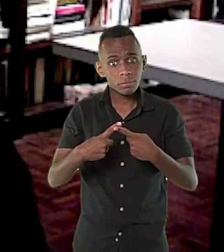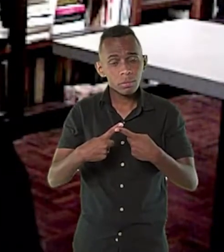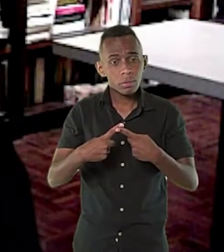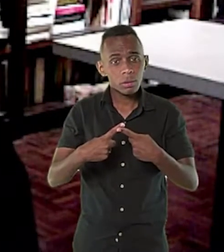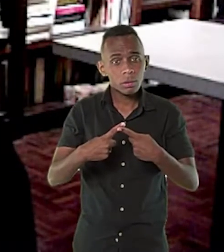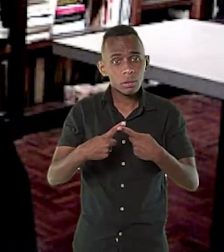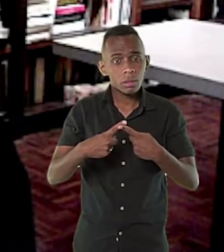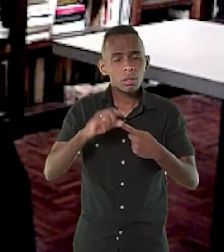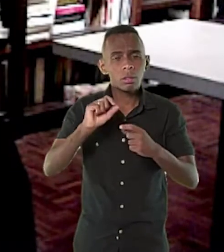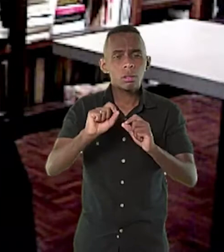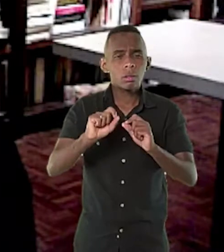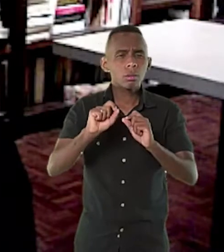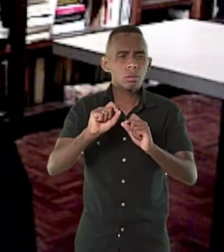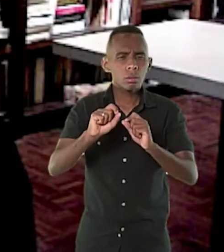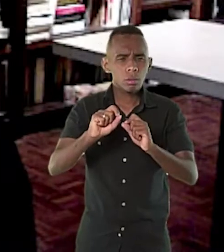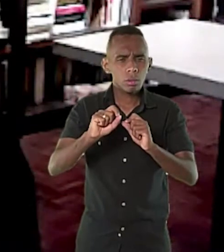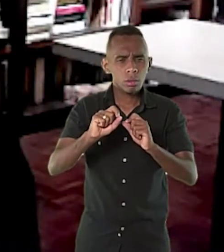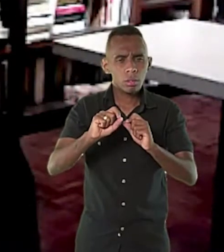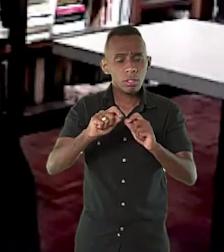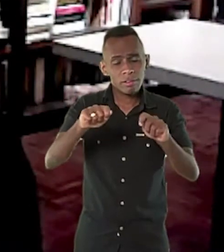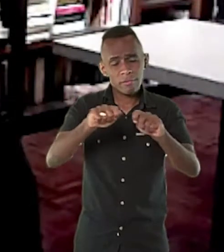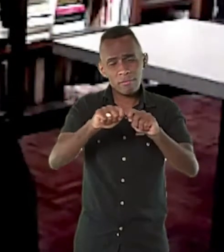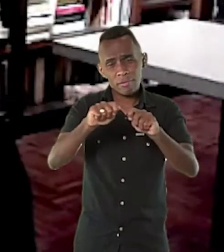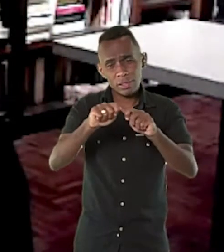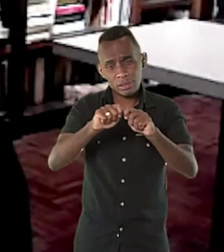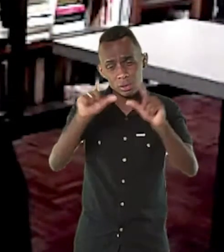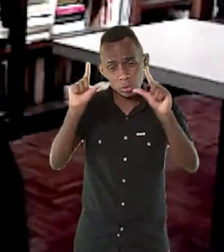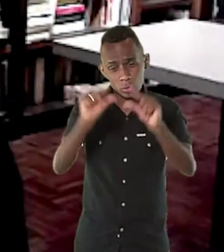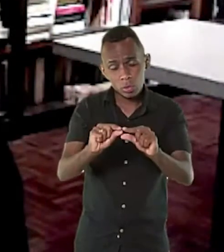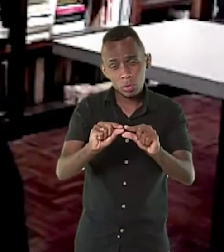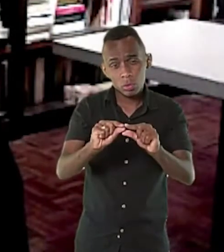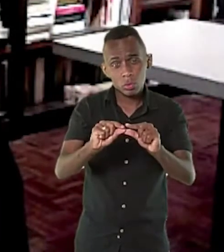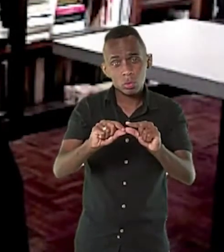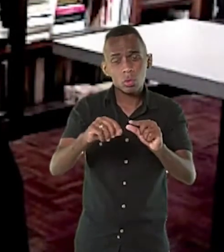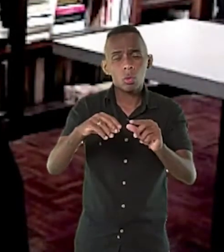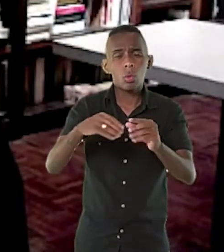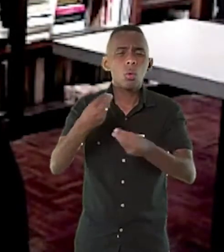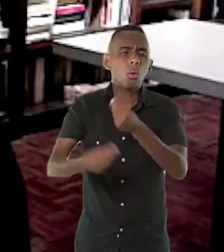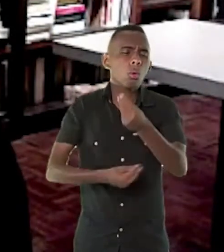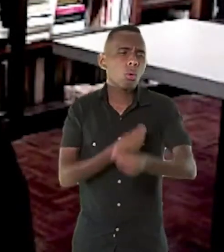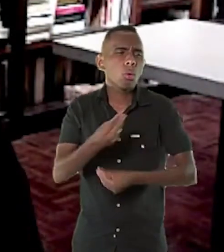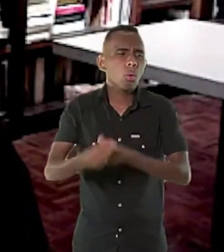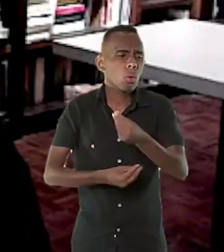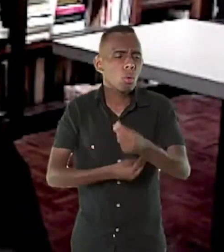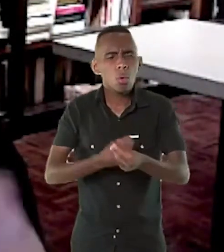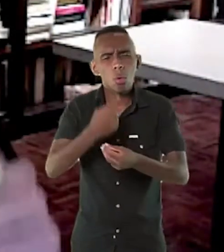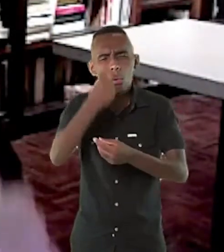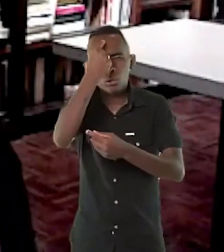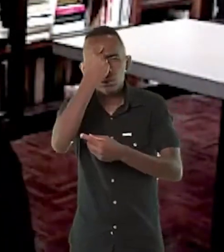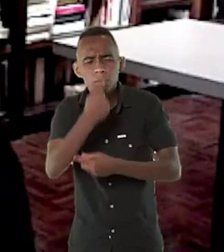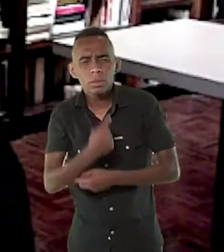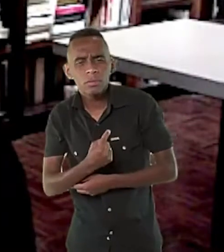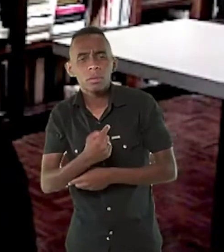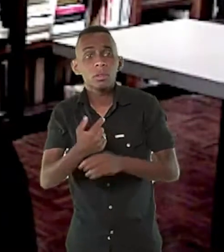a possibilidade de saber quais são os dados que estão sendo coletados, por